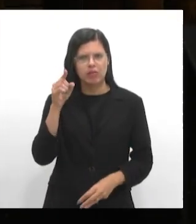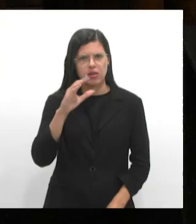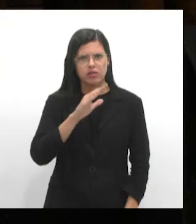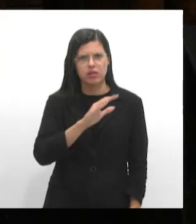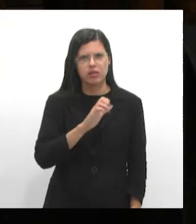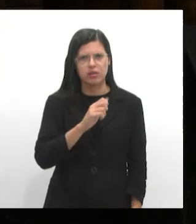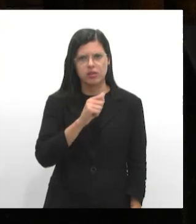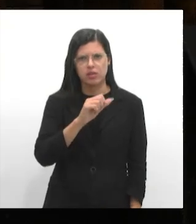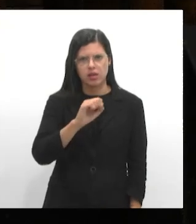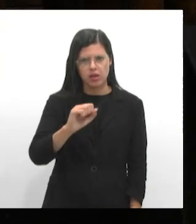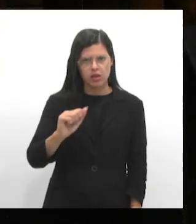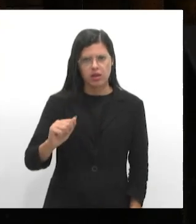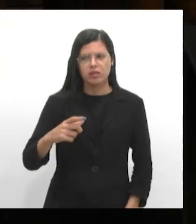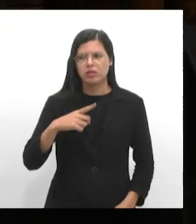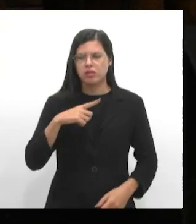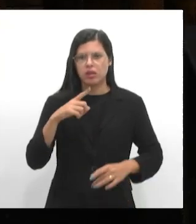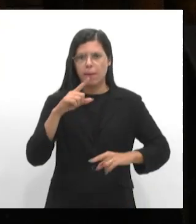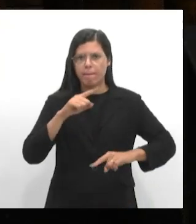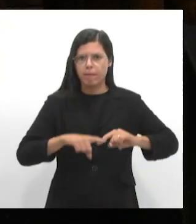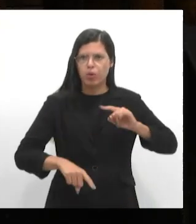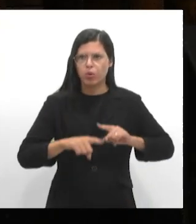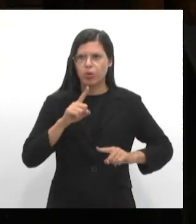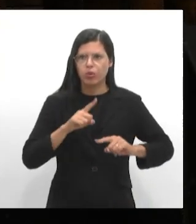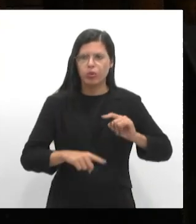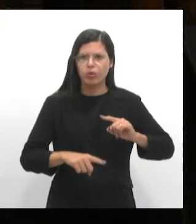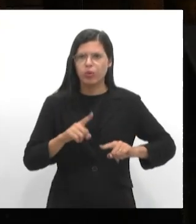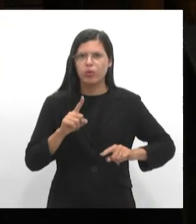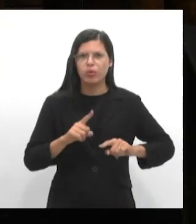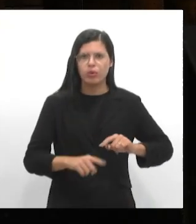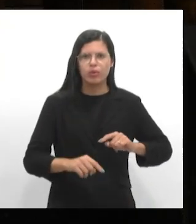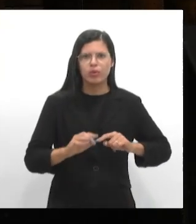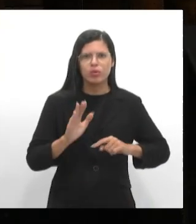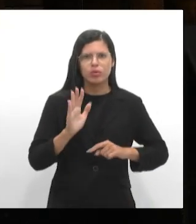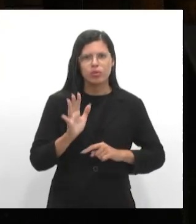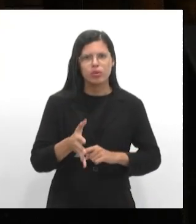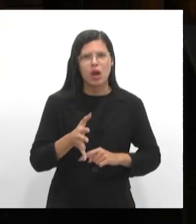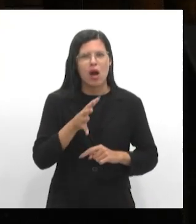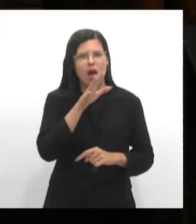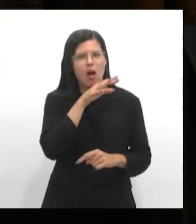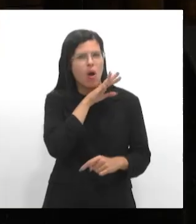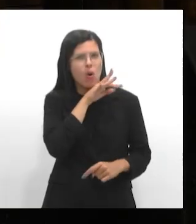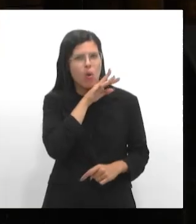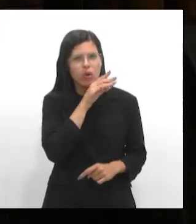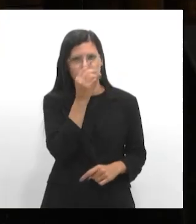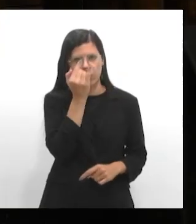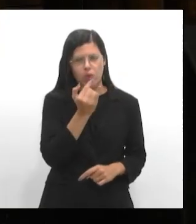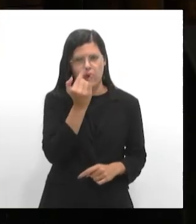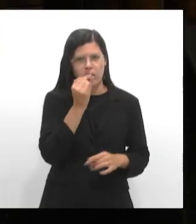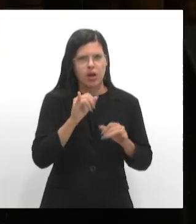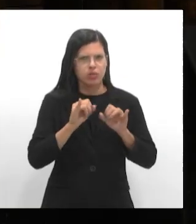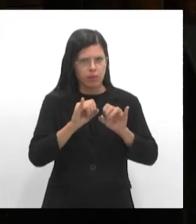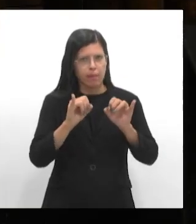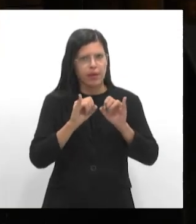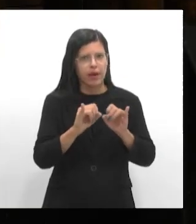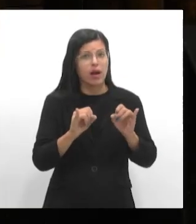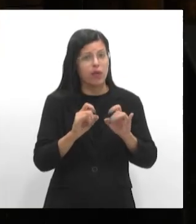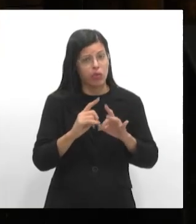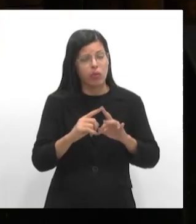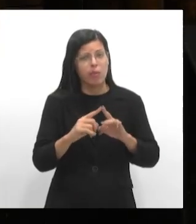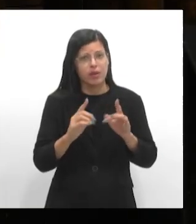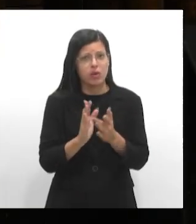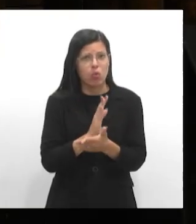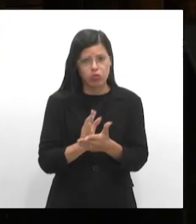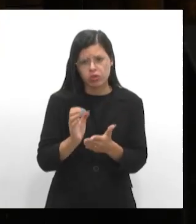produtos já machucados, né, que não atraem o mercado, mas bons ainda,